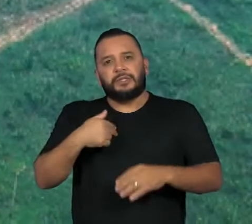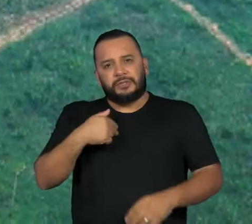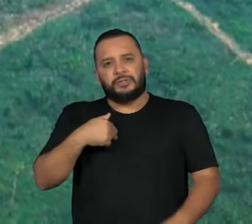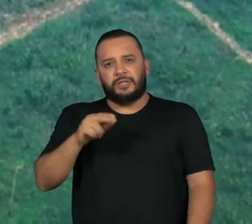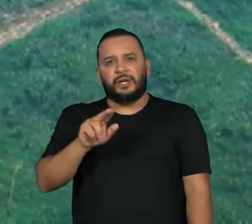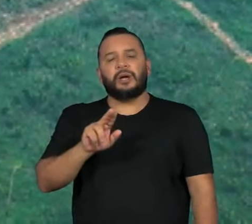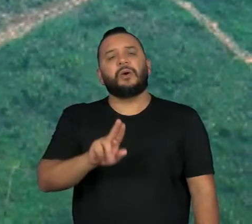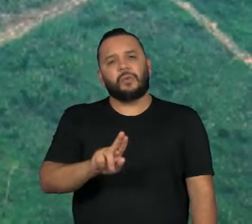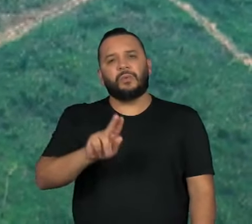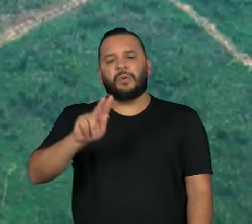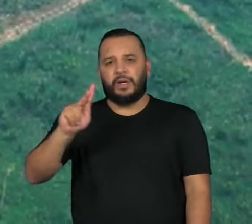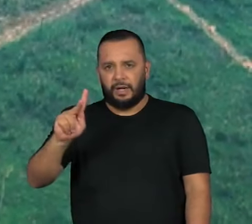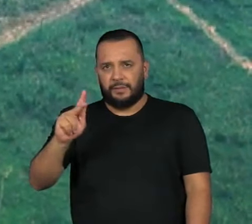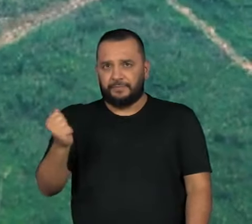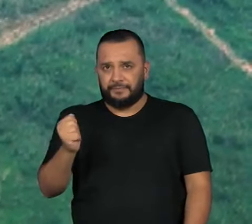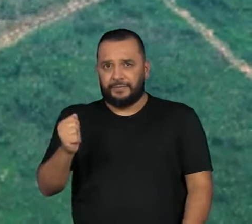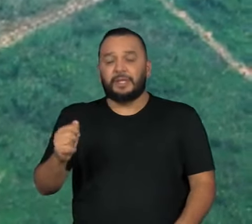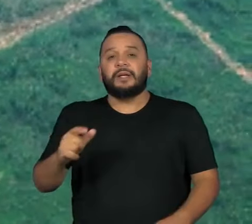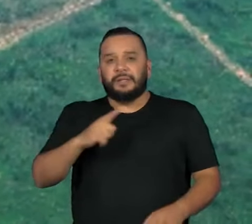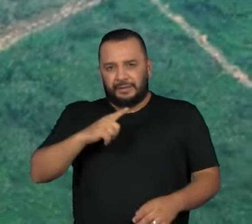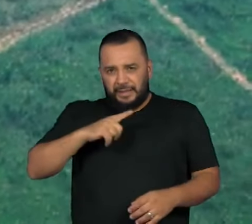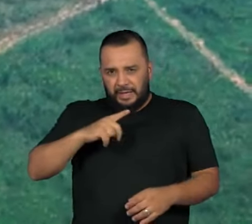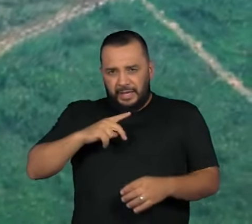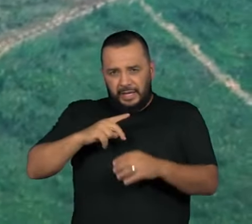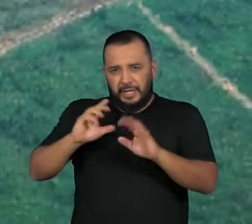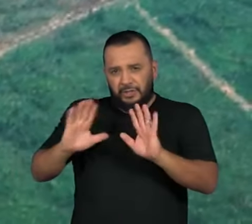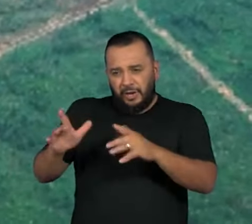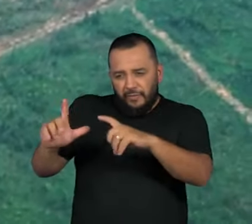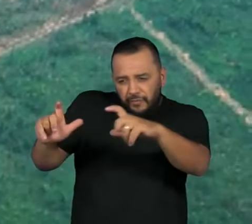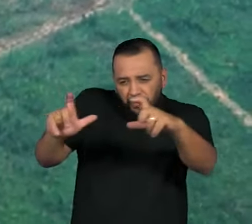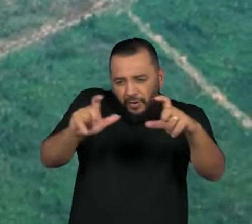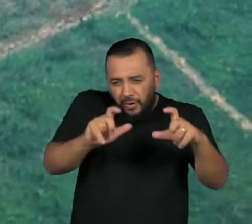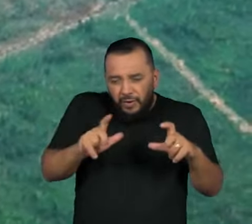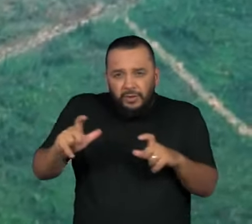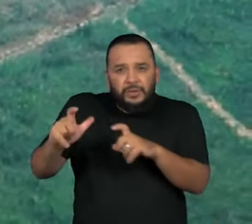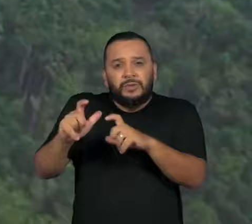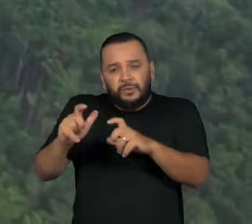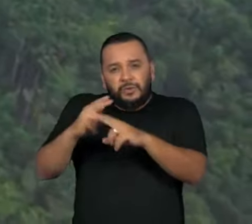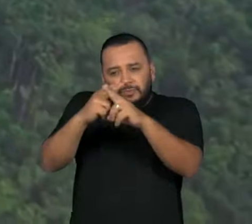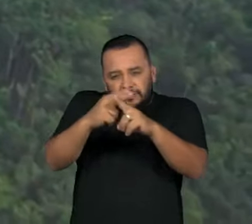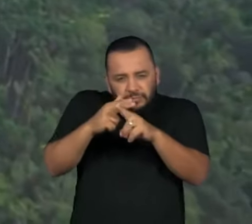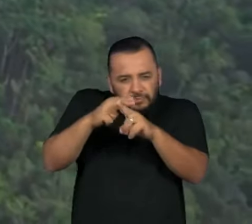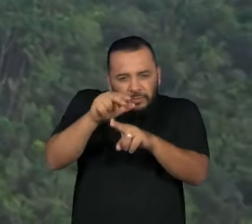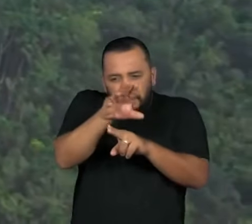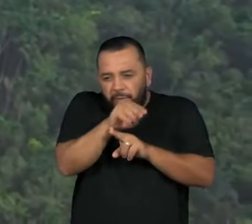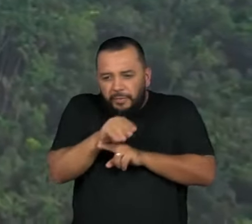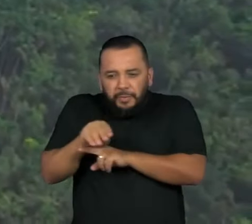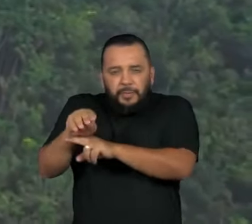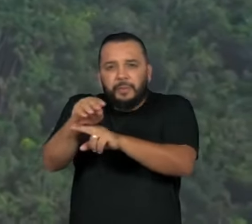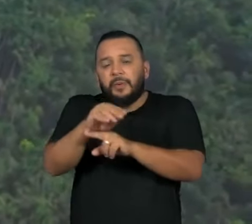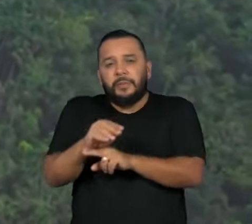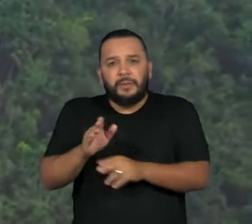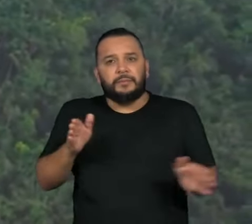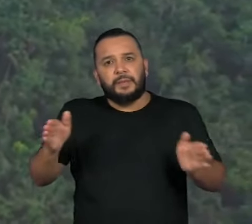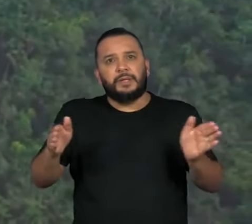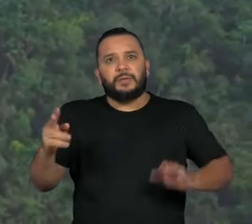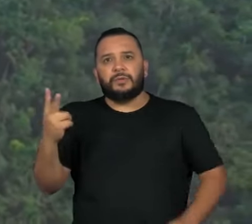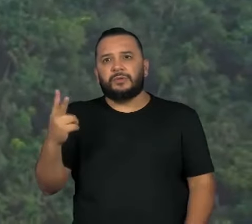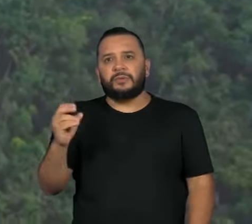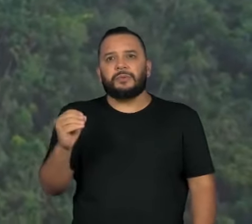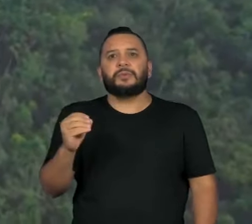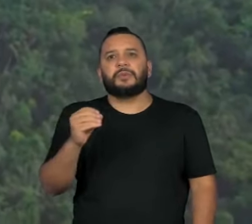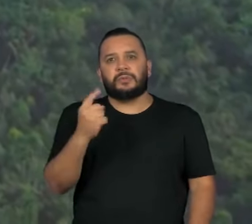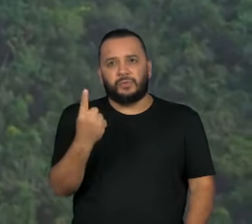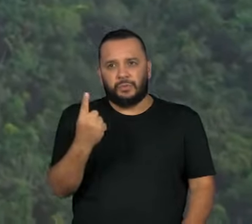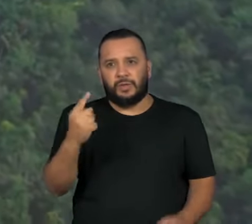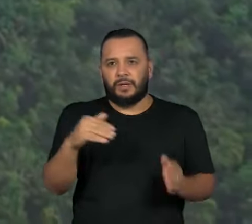de satélite e do chão de artigos científicos sobre mudanças na Amazônia do período entre 2001 e